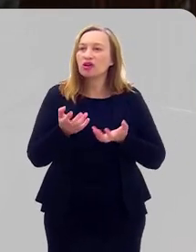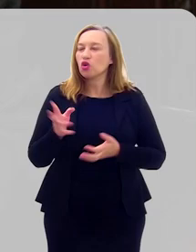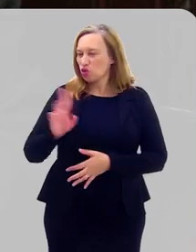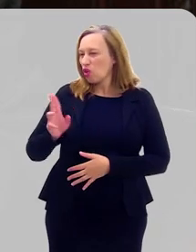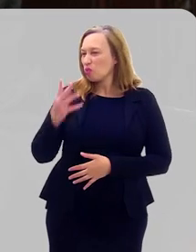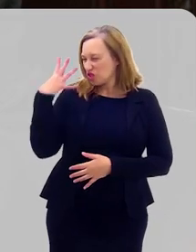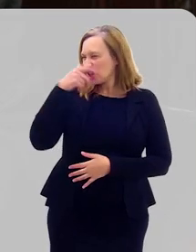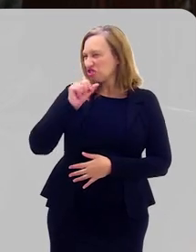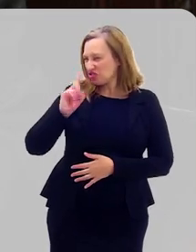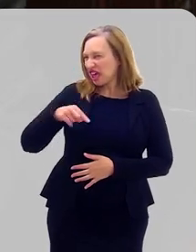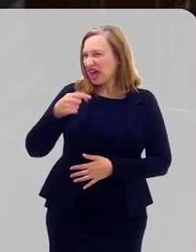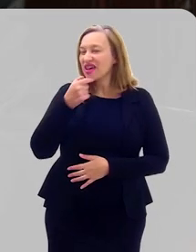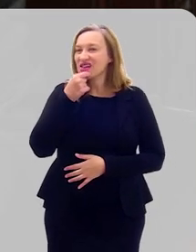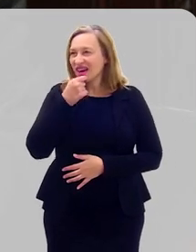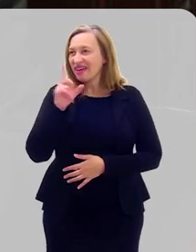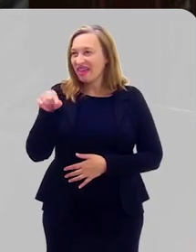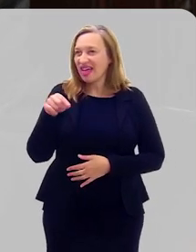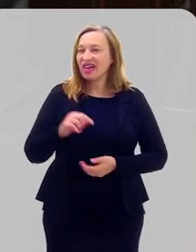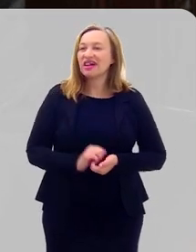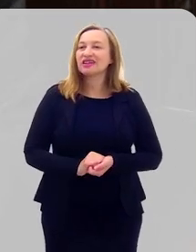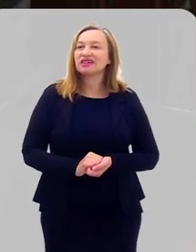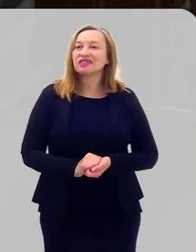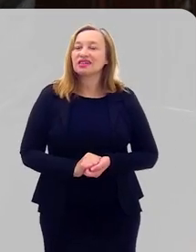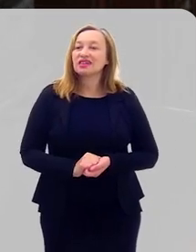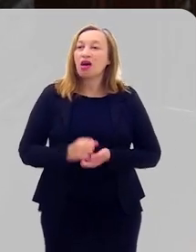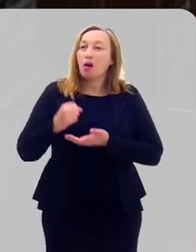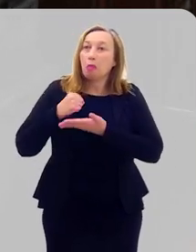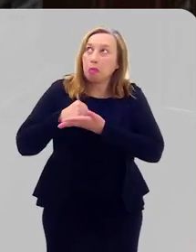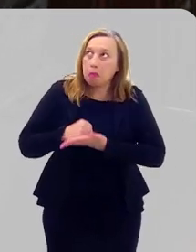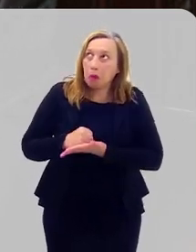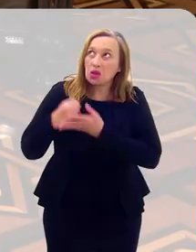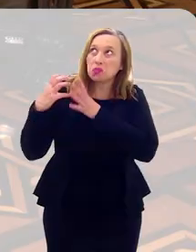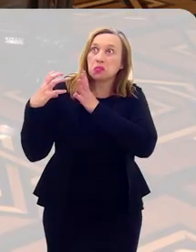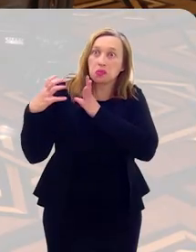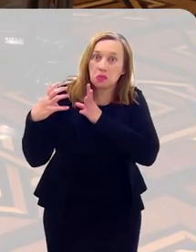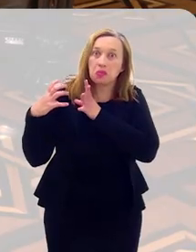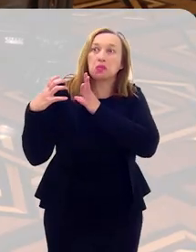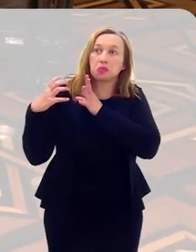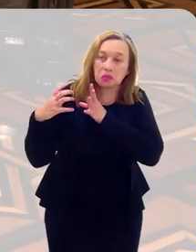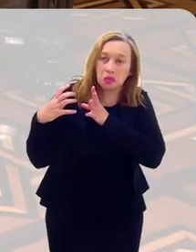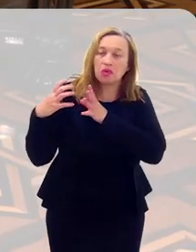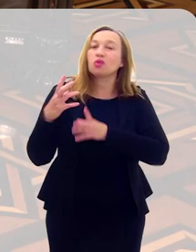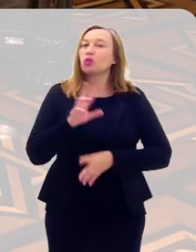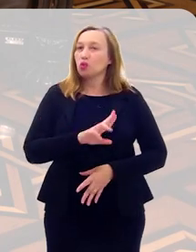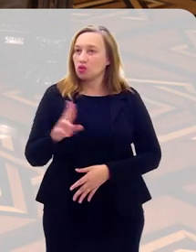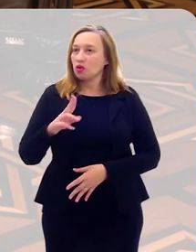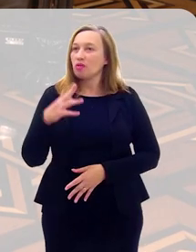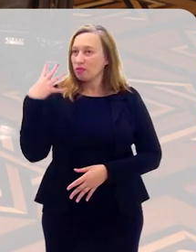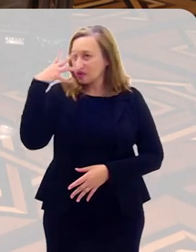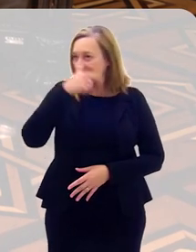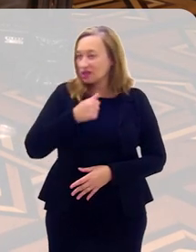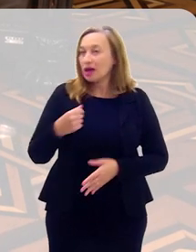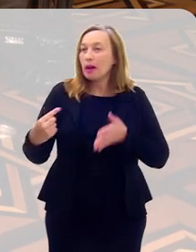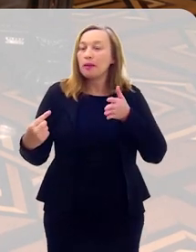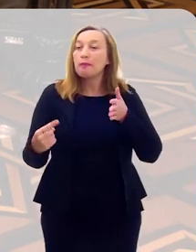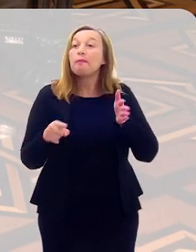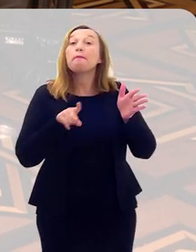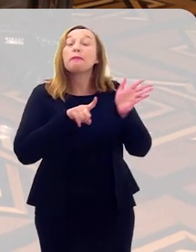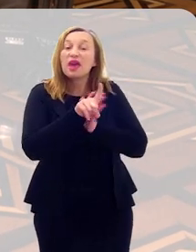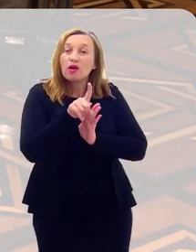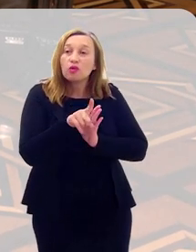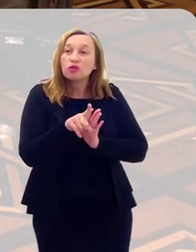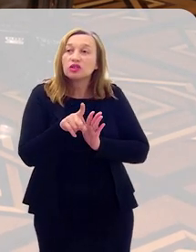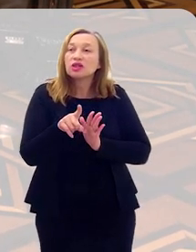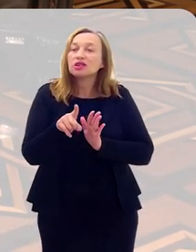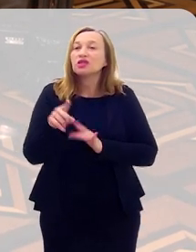O nome é bonito, né? É. Carregava peso para caramba. Mas o nome é bonito. Nome Se é alguém bonito. Pergunta no